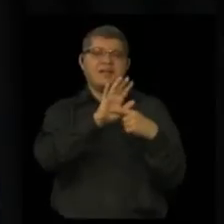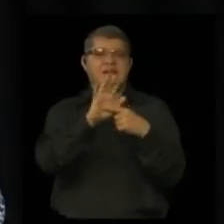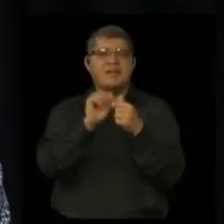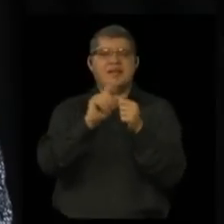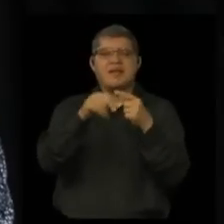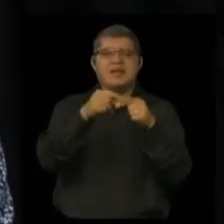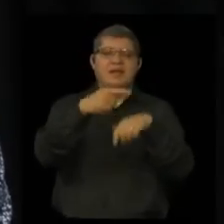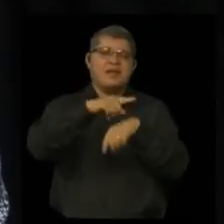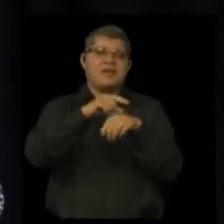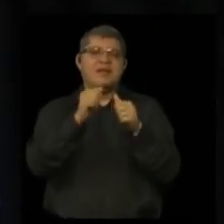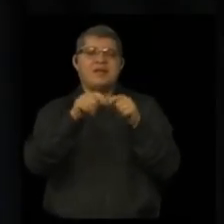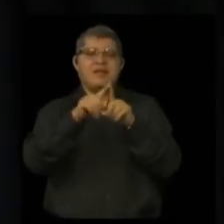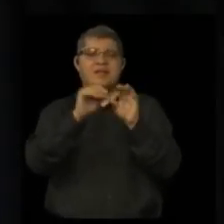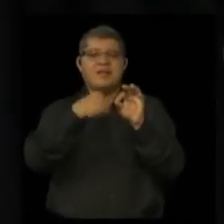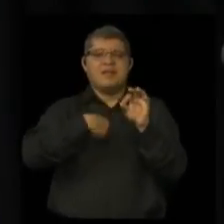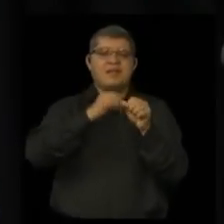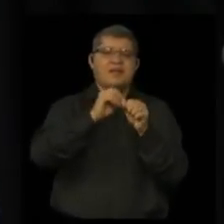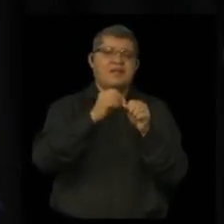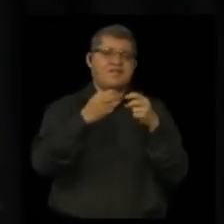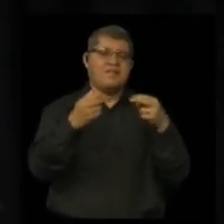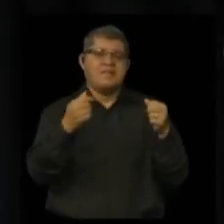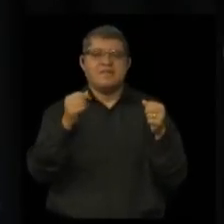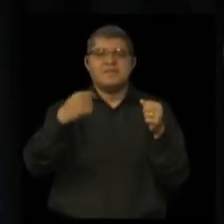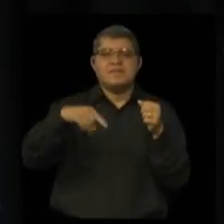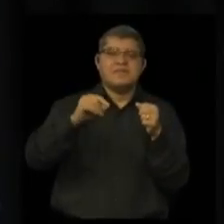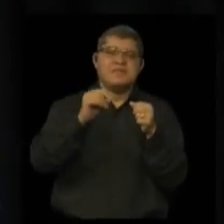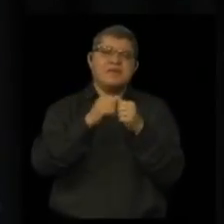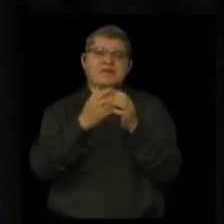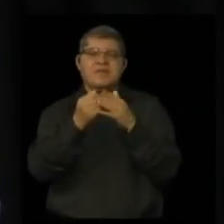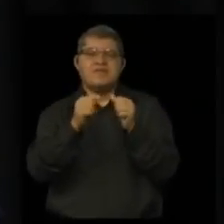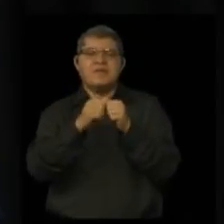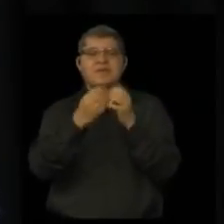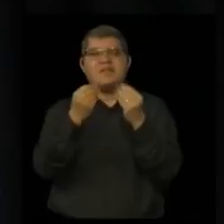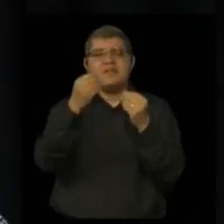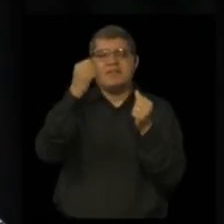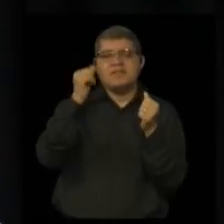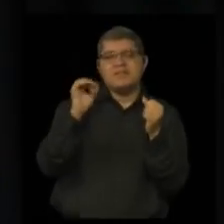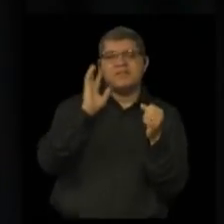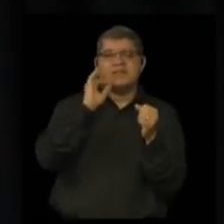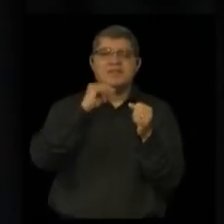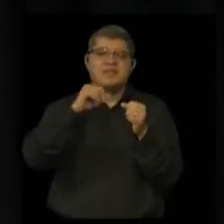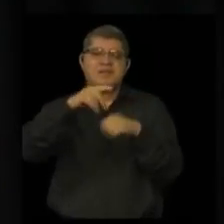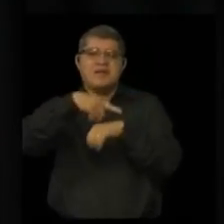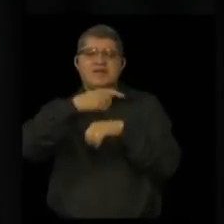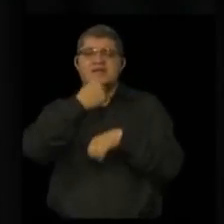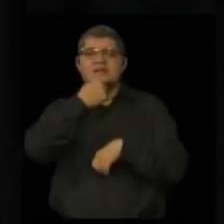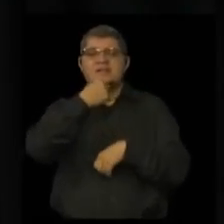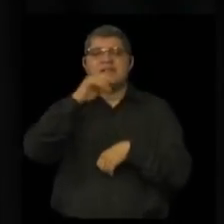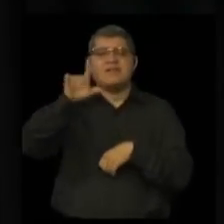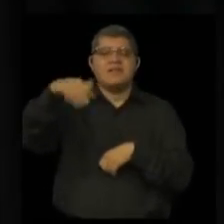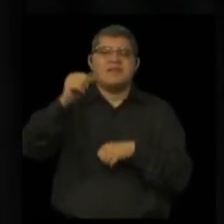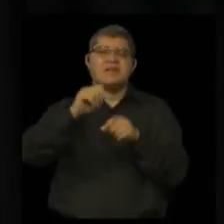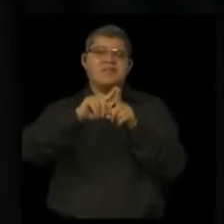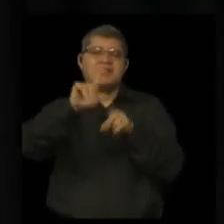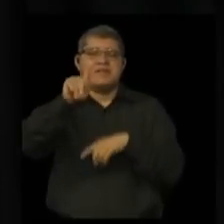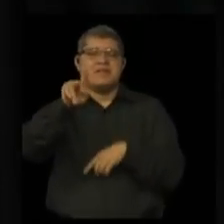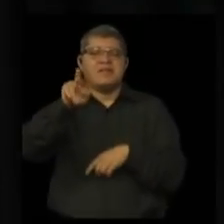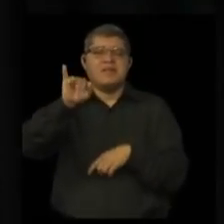em Paris. A gente fez um show fantástico em Londres, no Forró Londo, depois em